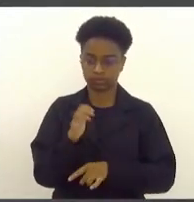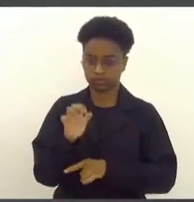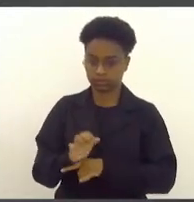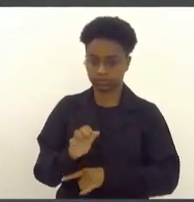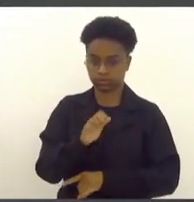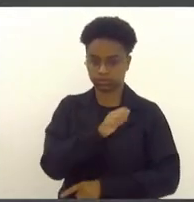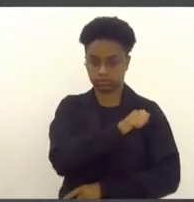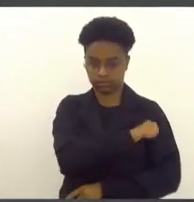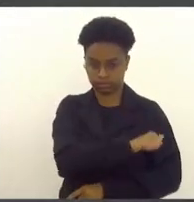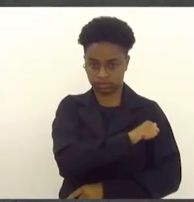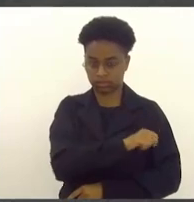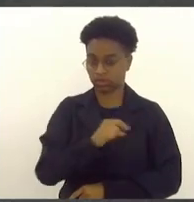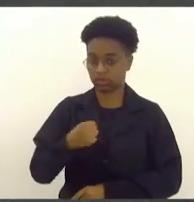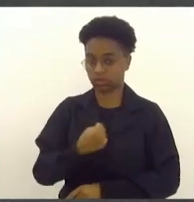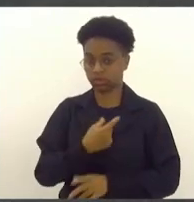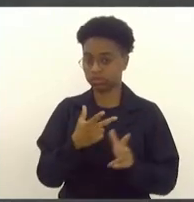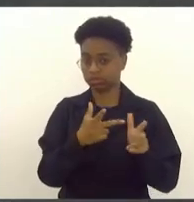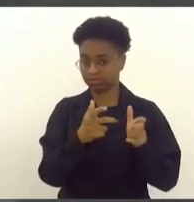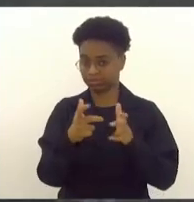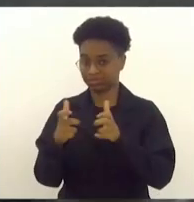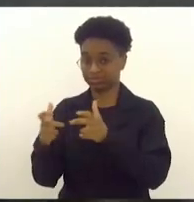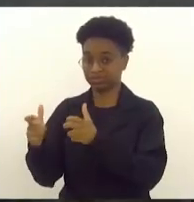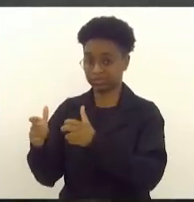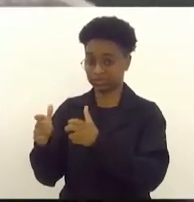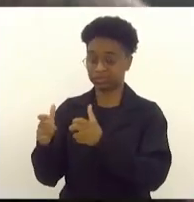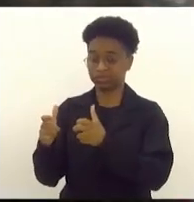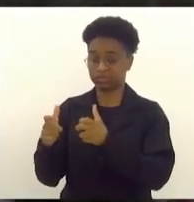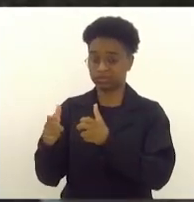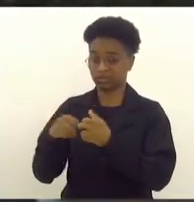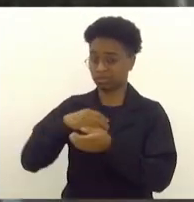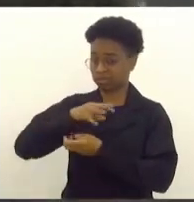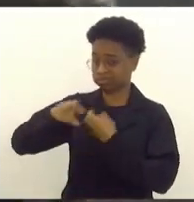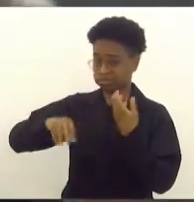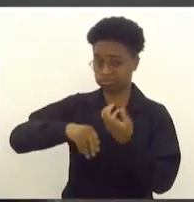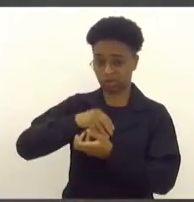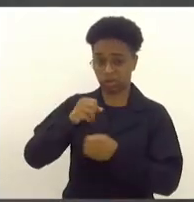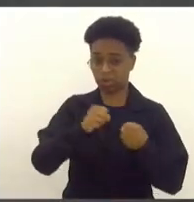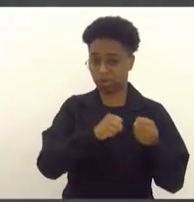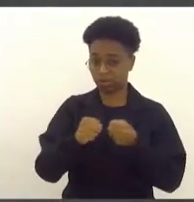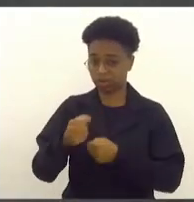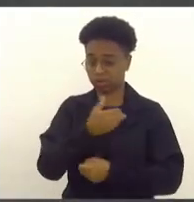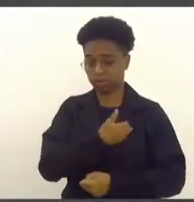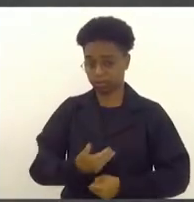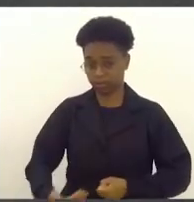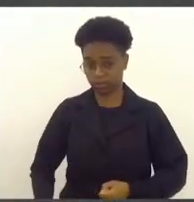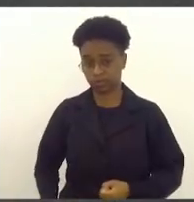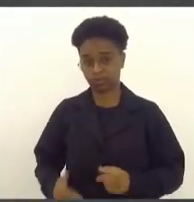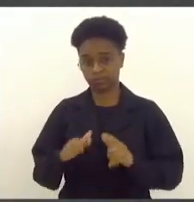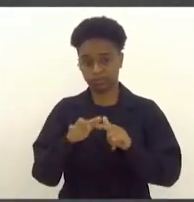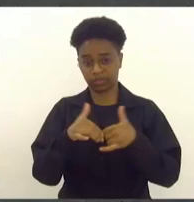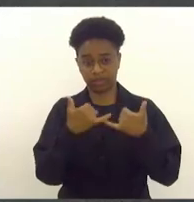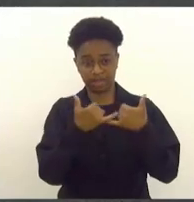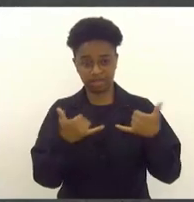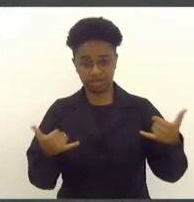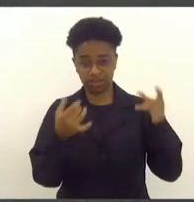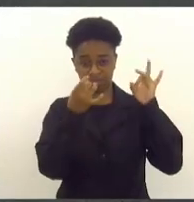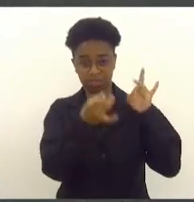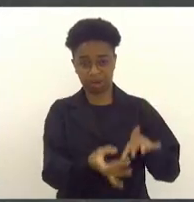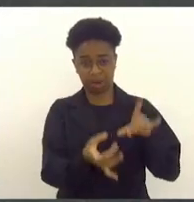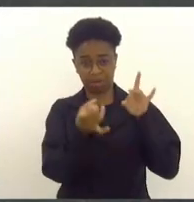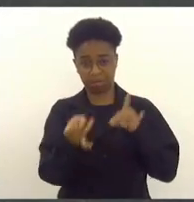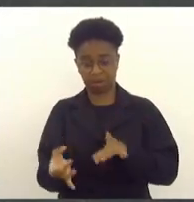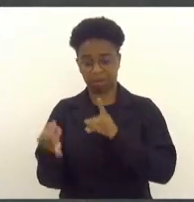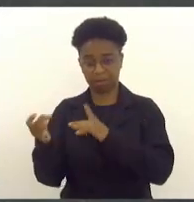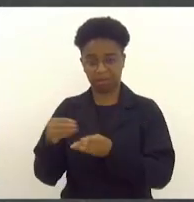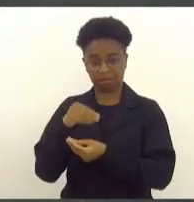Estado do Rio de Janeiro nós vemos completo descaso do poder público com relação a esses fios que ficam